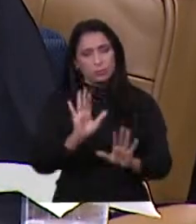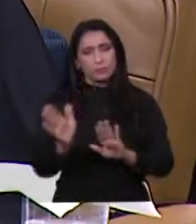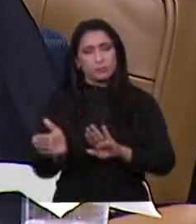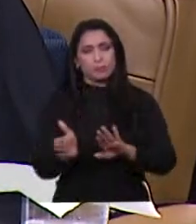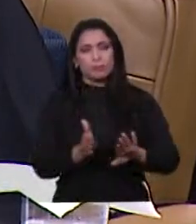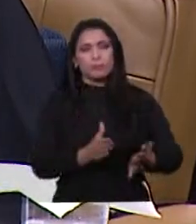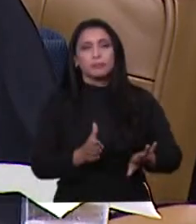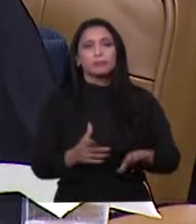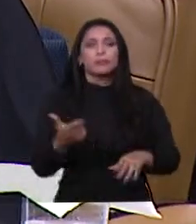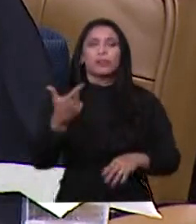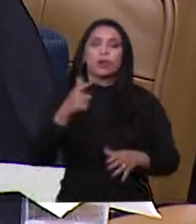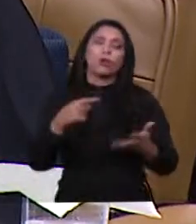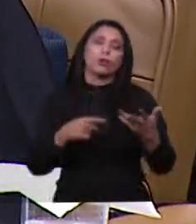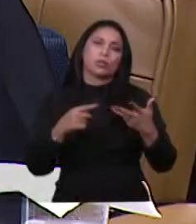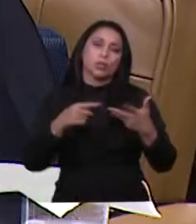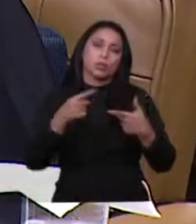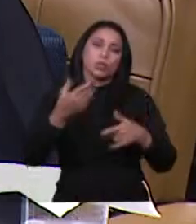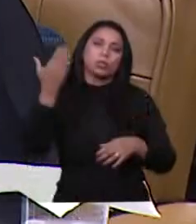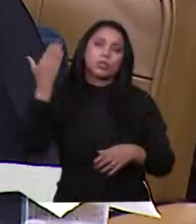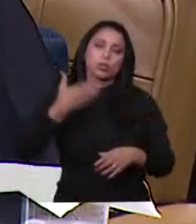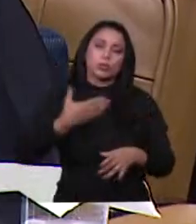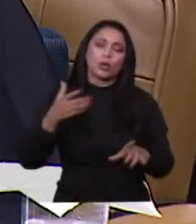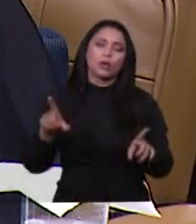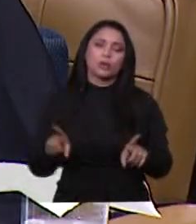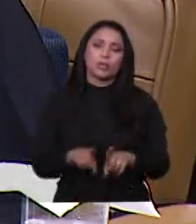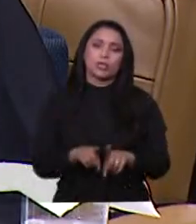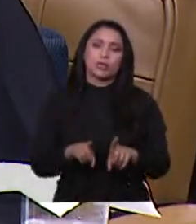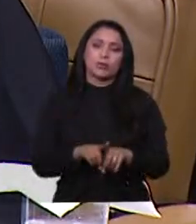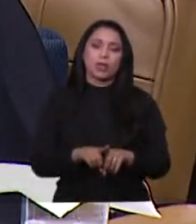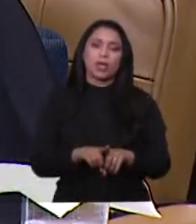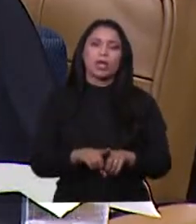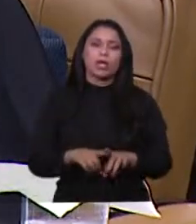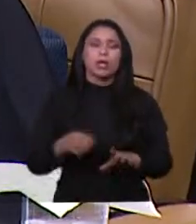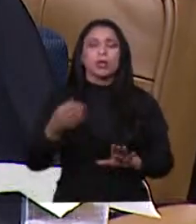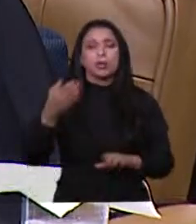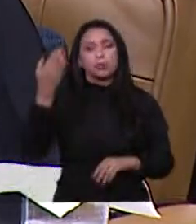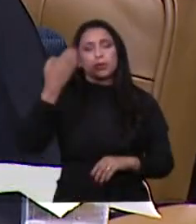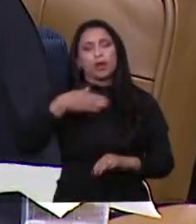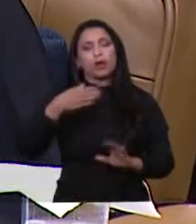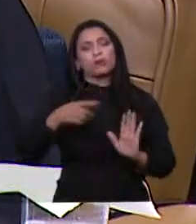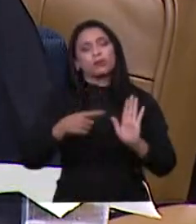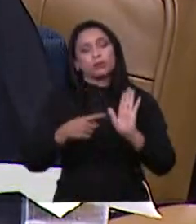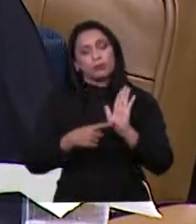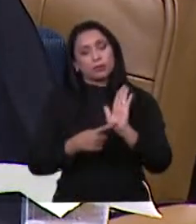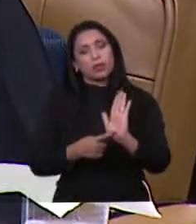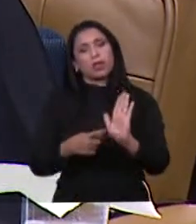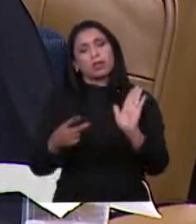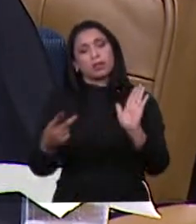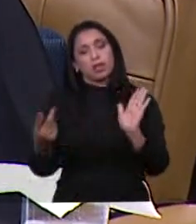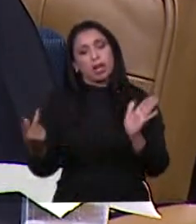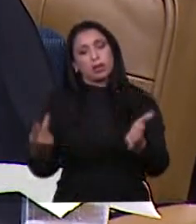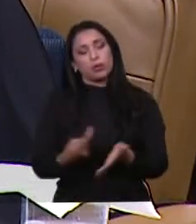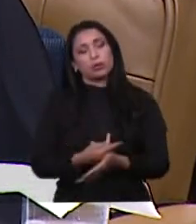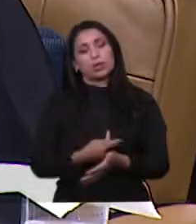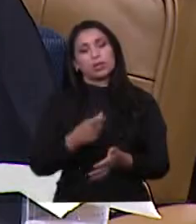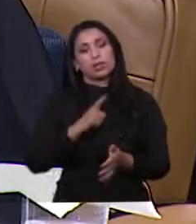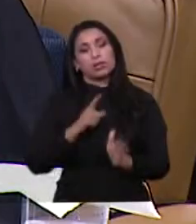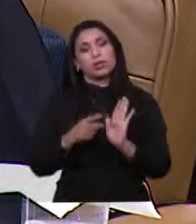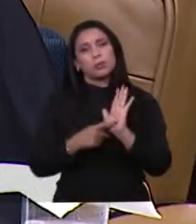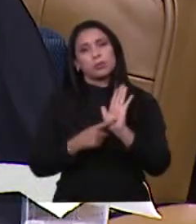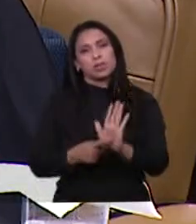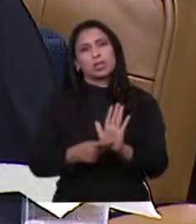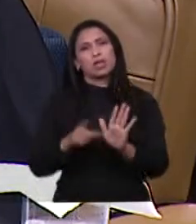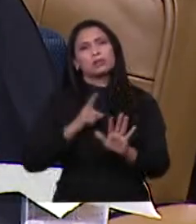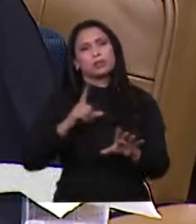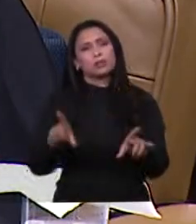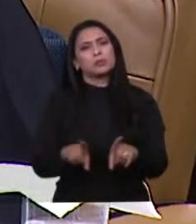Há ainda outros elementos de prova que corroboram a materialidade e estão apontados nas alegações finais